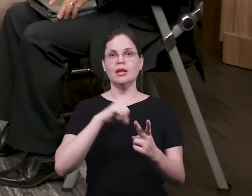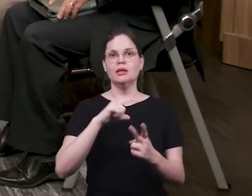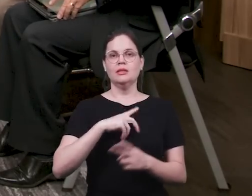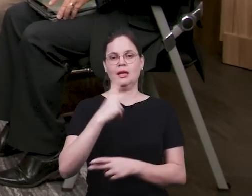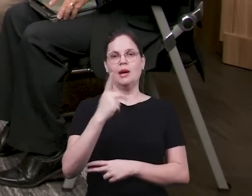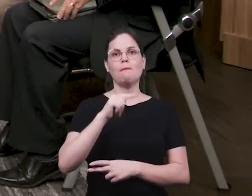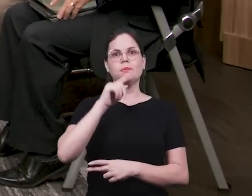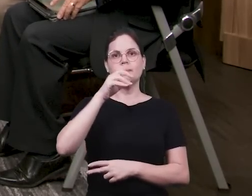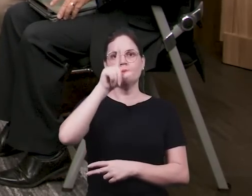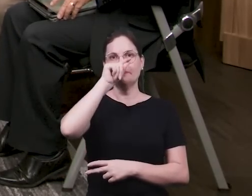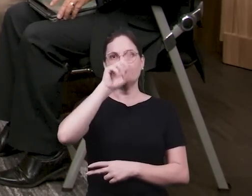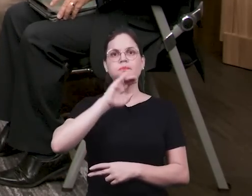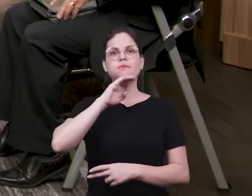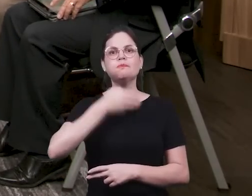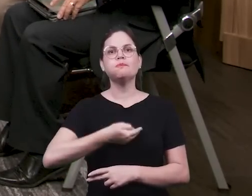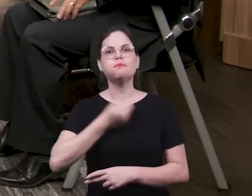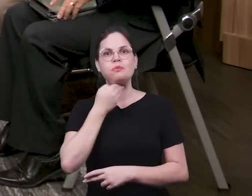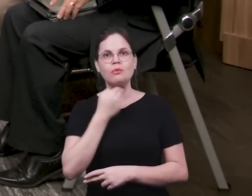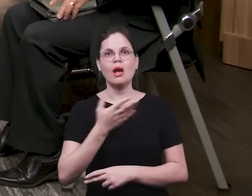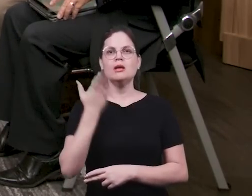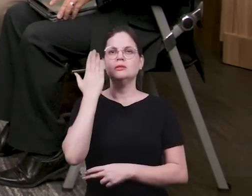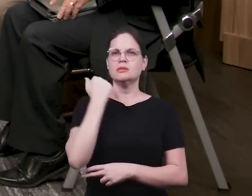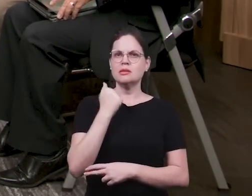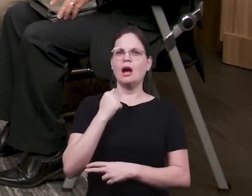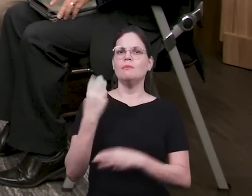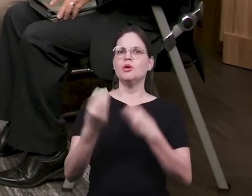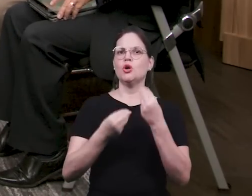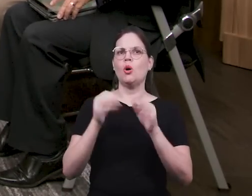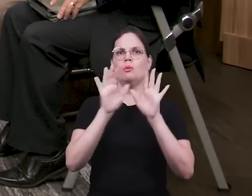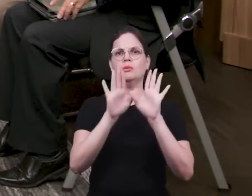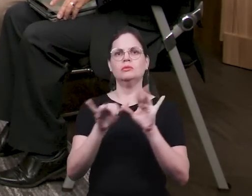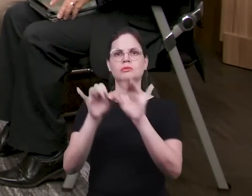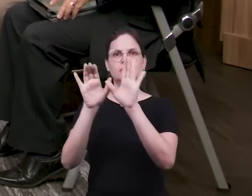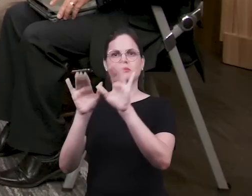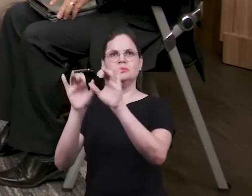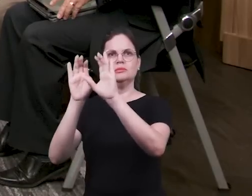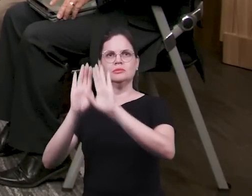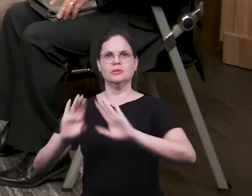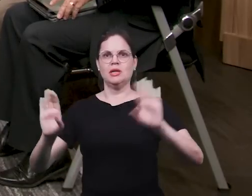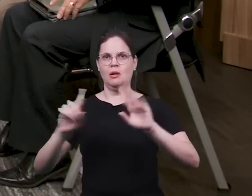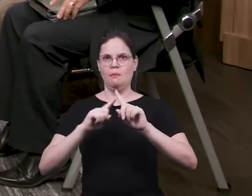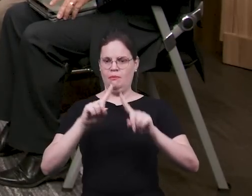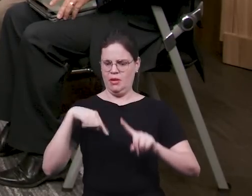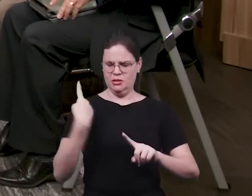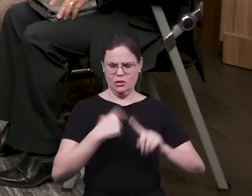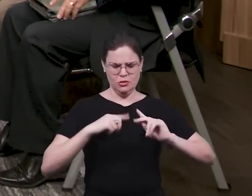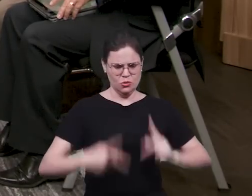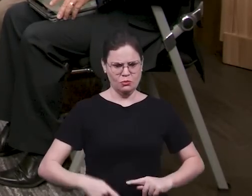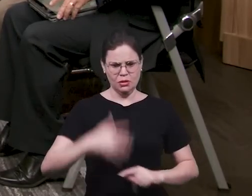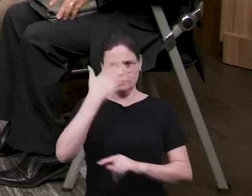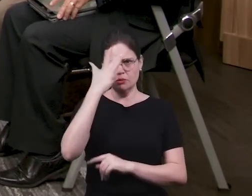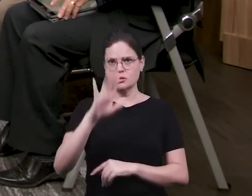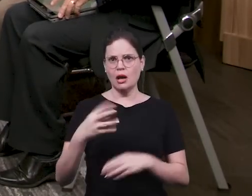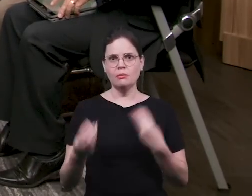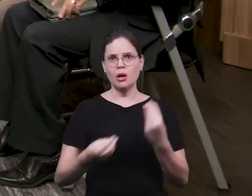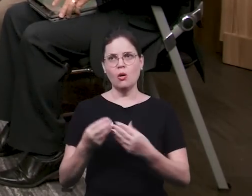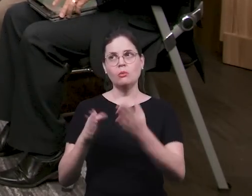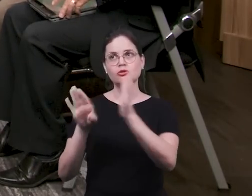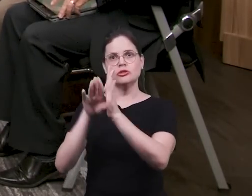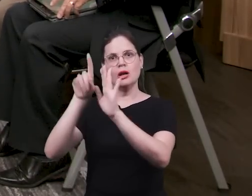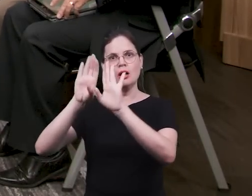assim, elas conhecem o caminho no céu e o homem não sabe o caminho. Ele não sabe para onde é que ele vai.